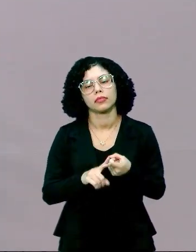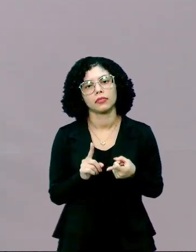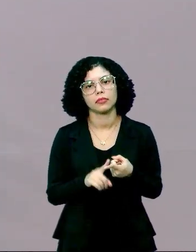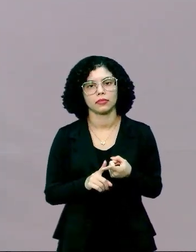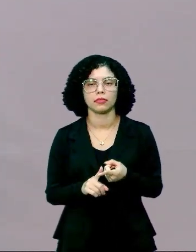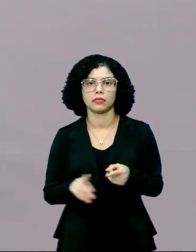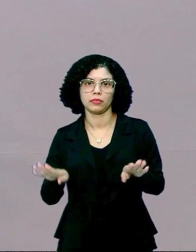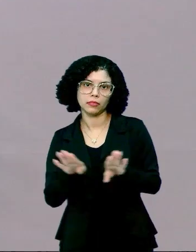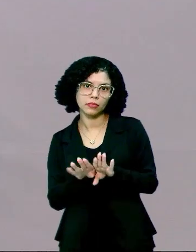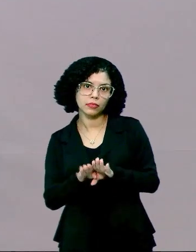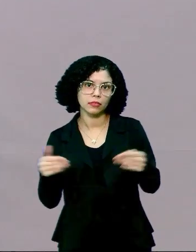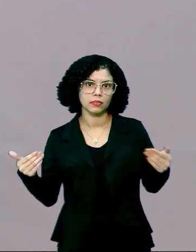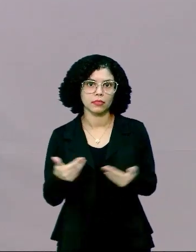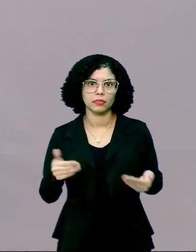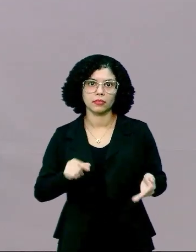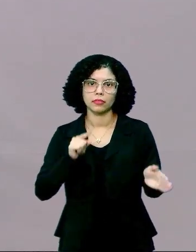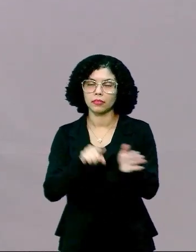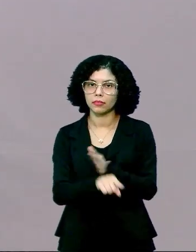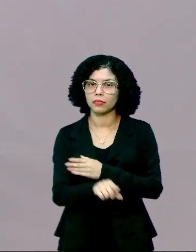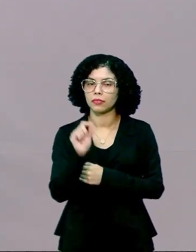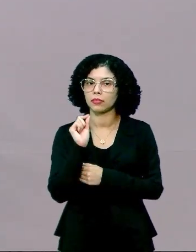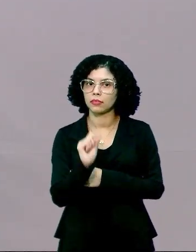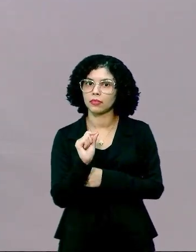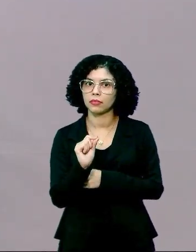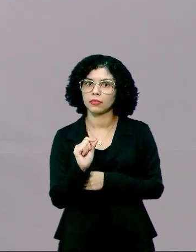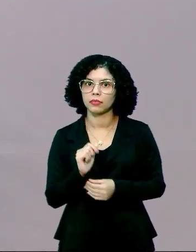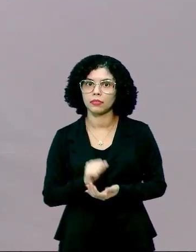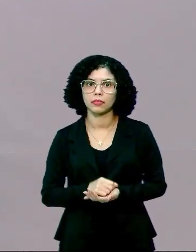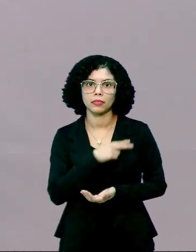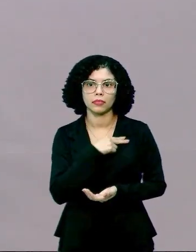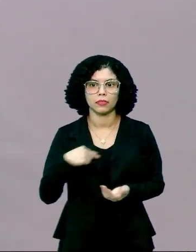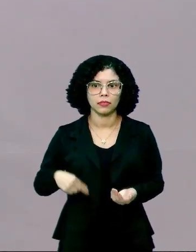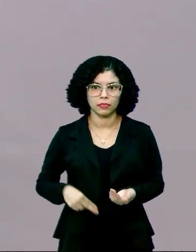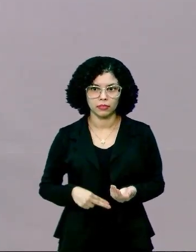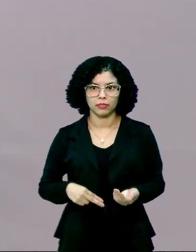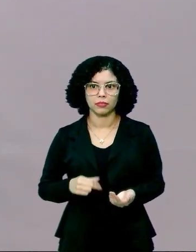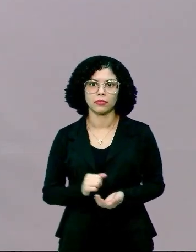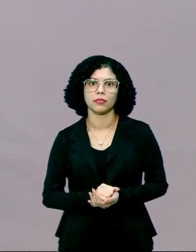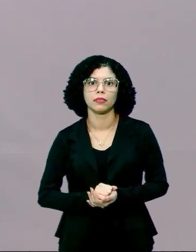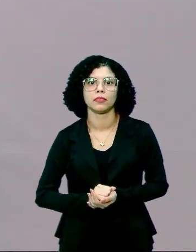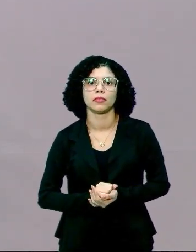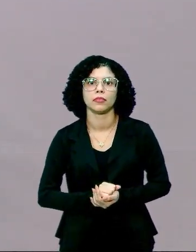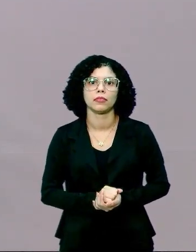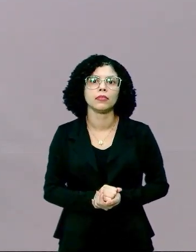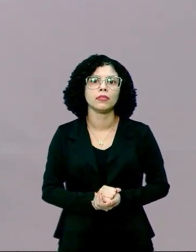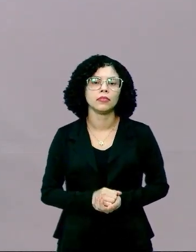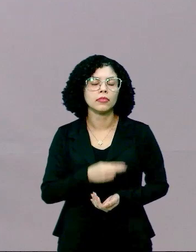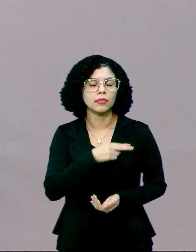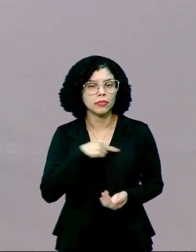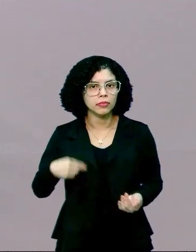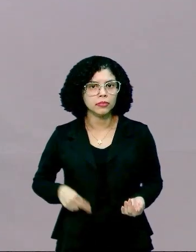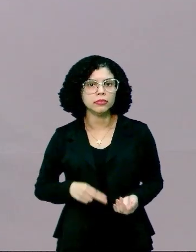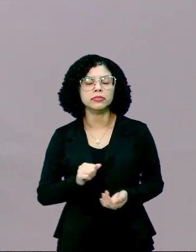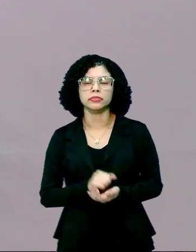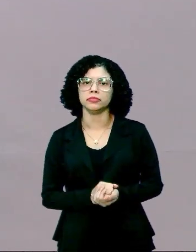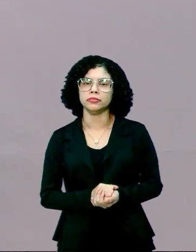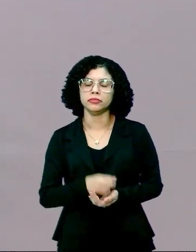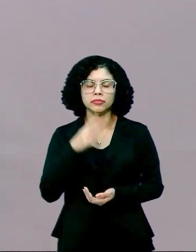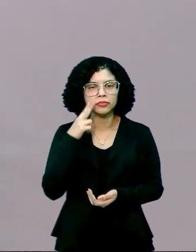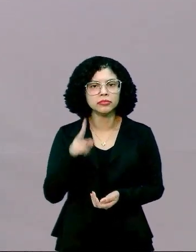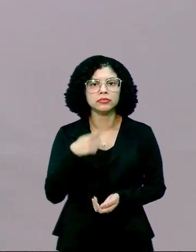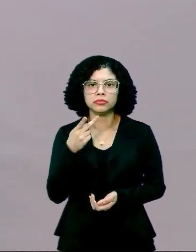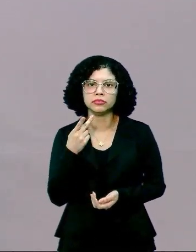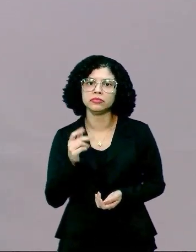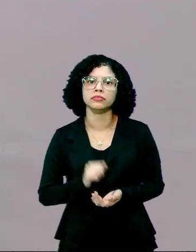porque essa questão de hoje ela fala principalmente sobre a China, ok? Chinese, os chineses, e aí nós